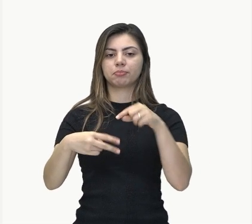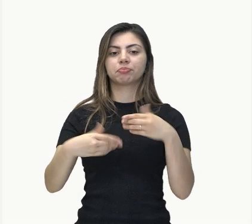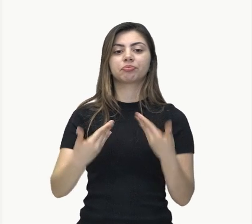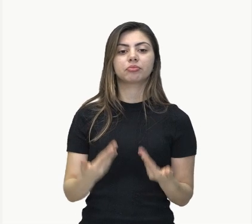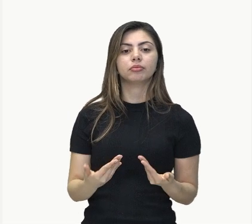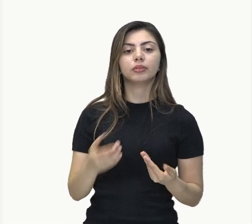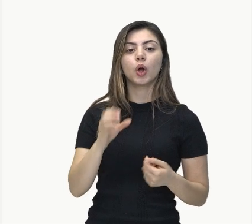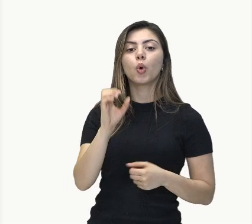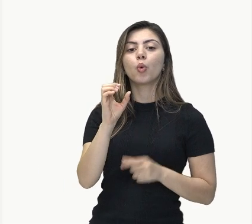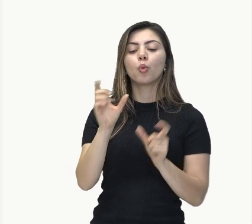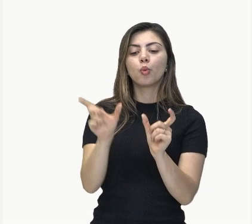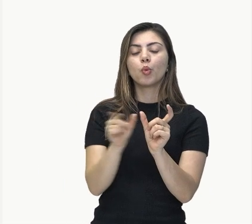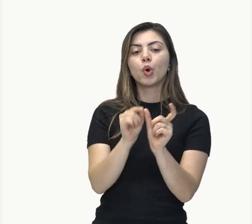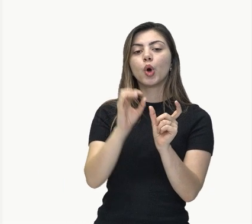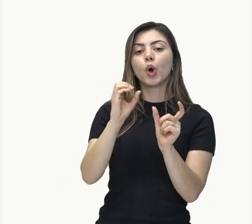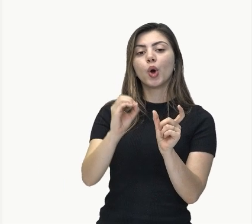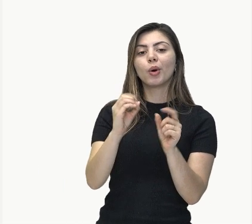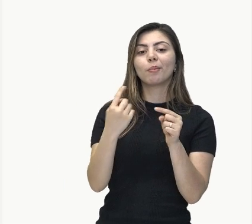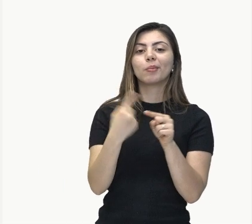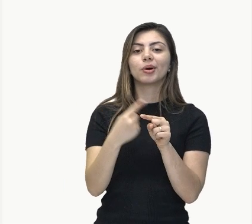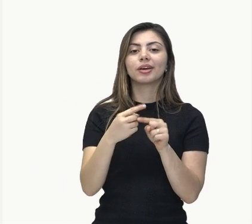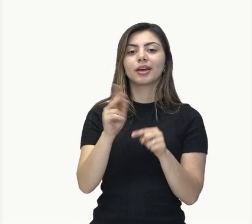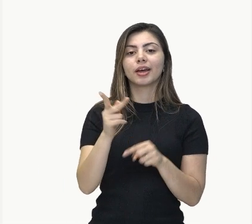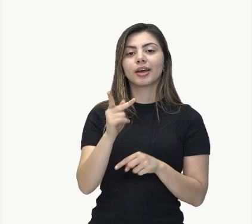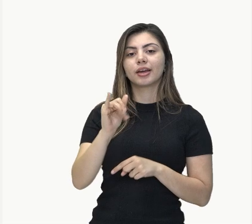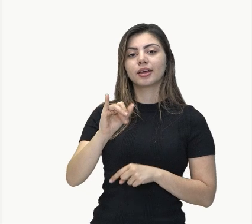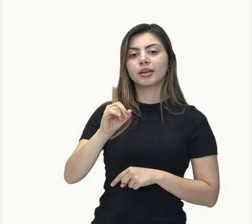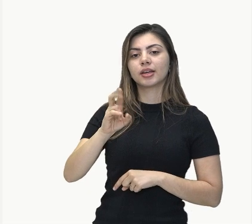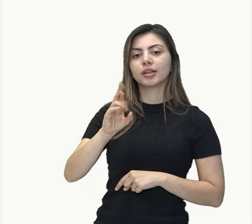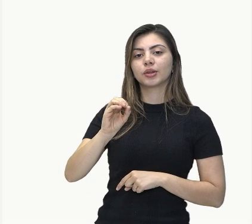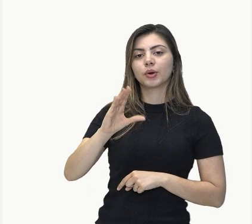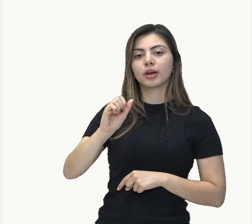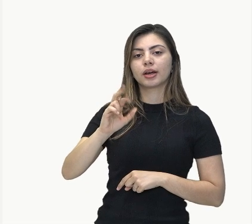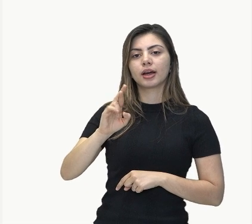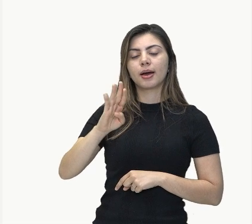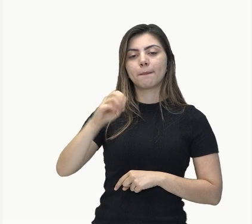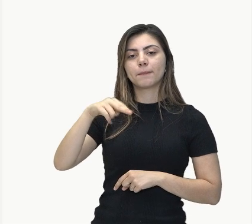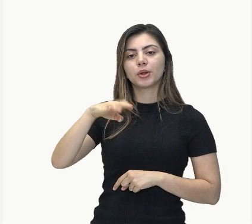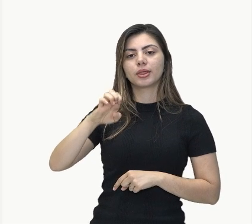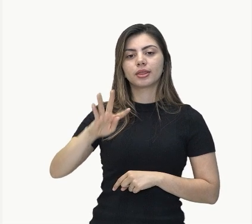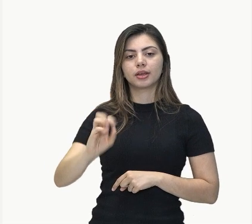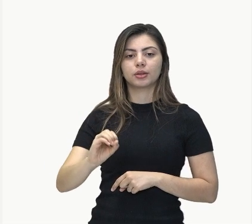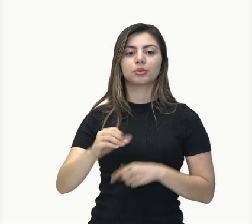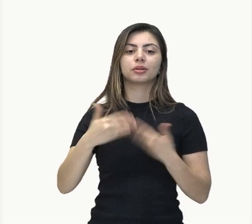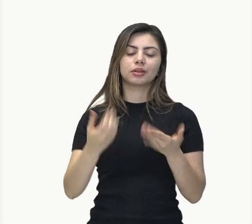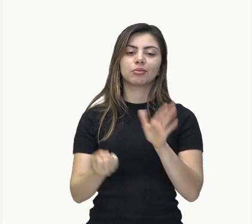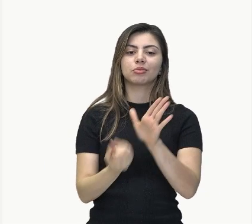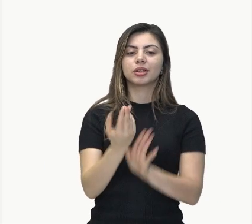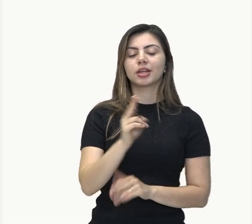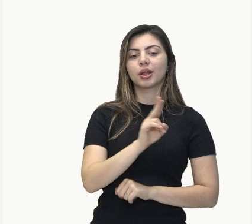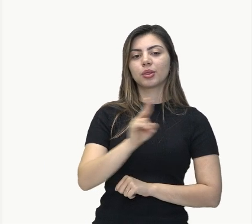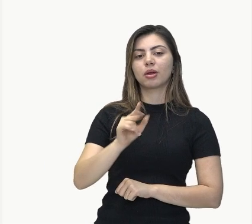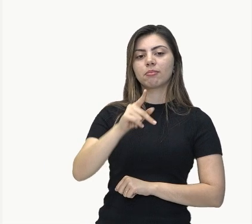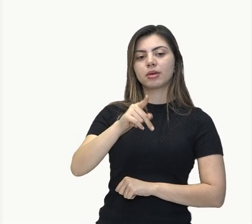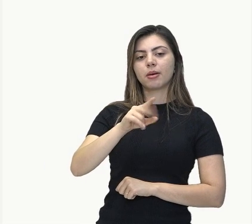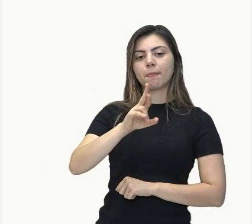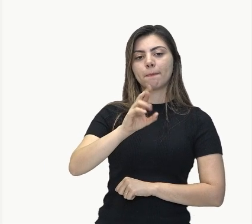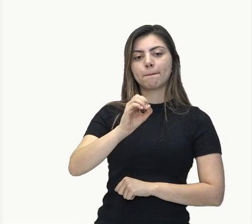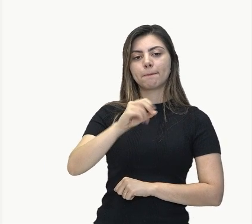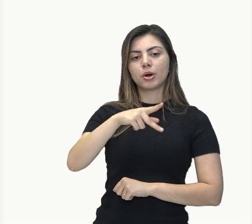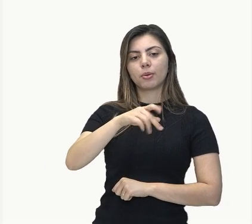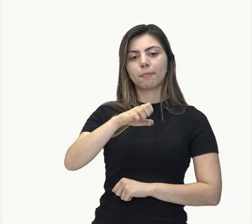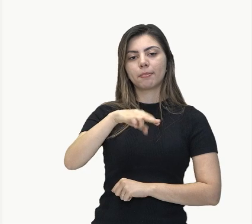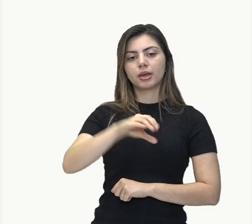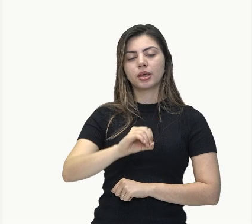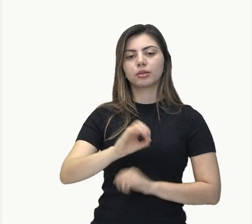esse alceno é um hidrocarboneto. Então, qual é o nome desse composto? Propeno. Aqui,